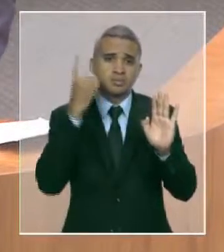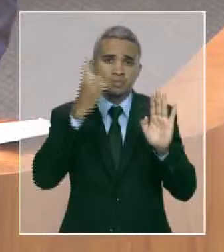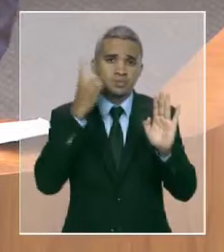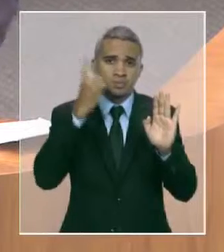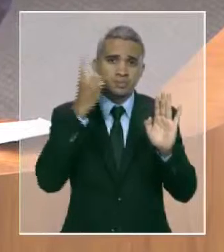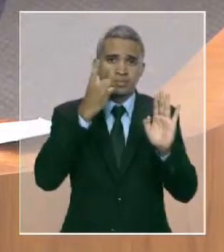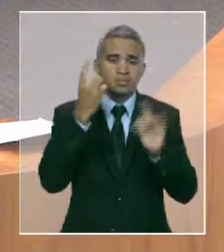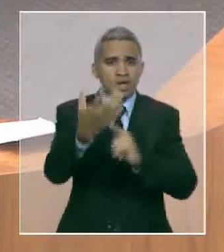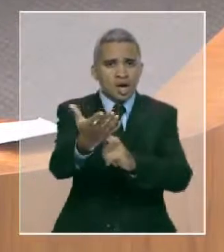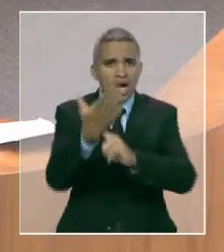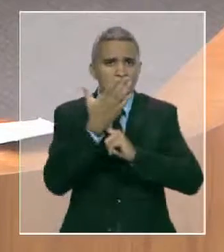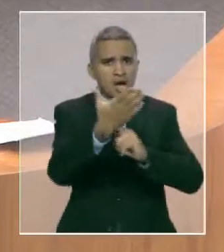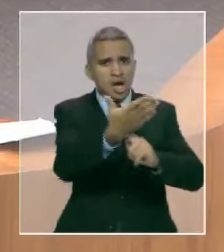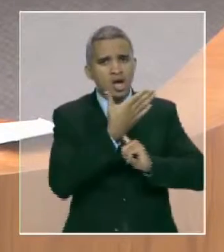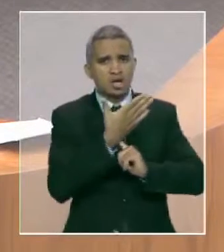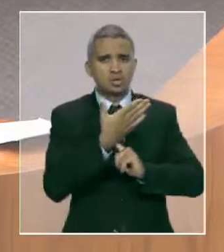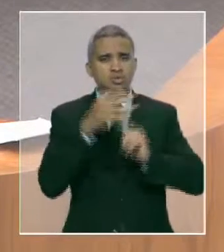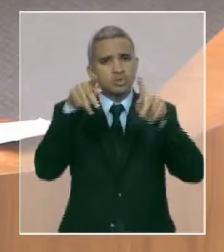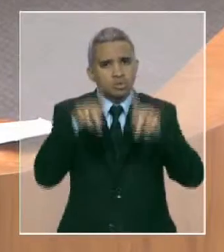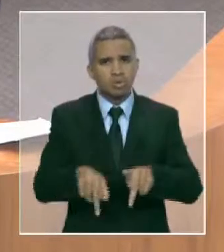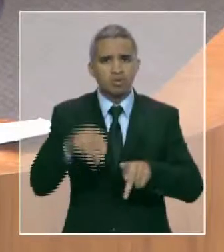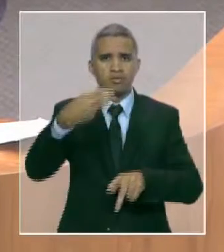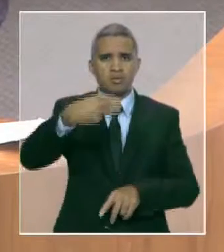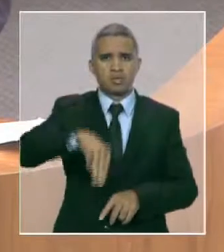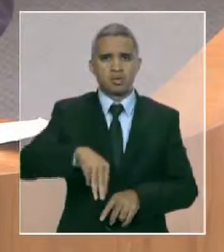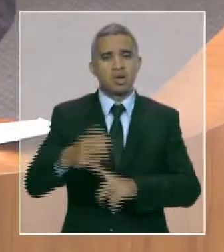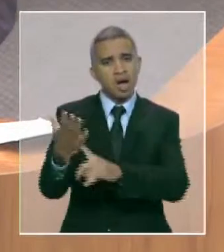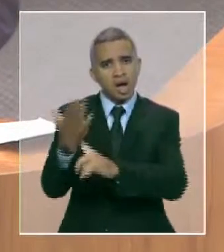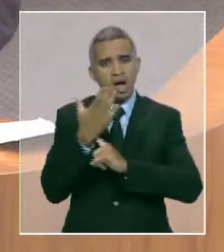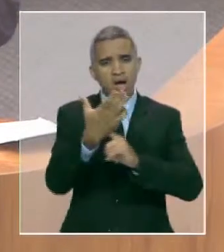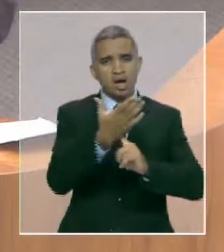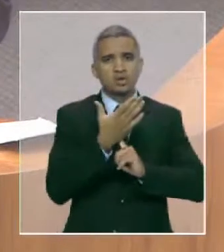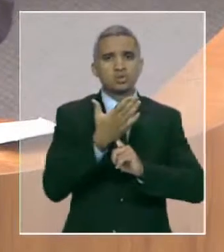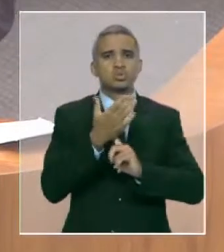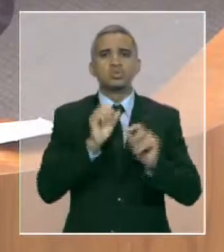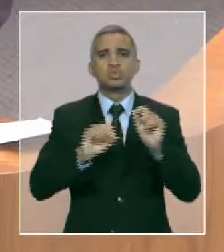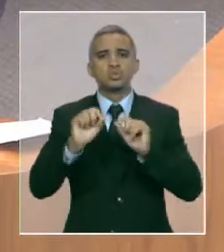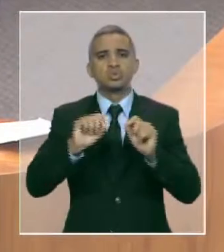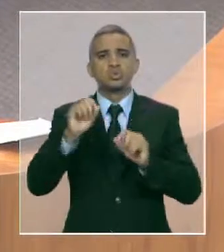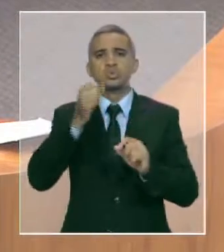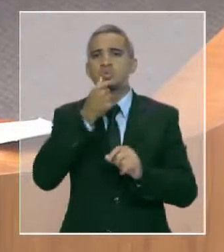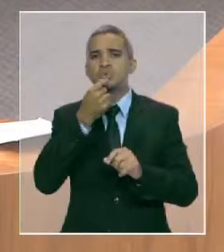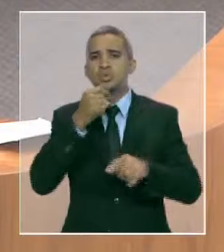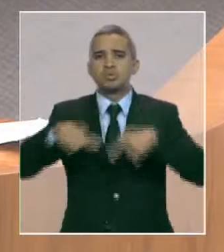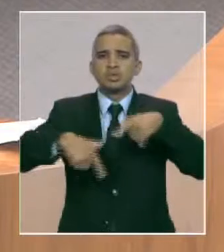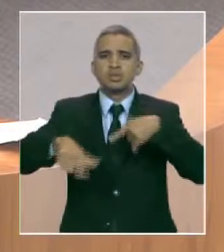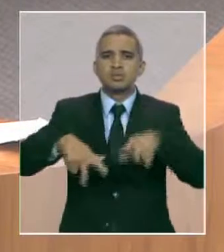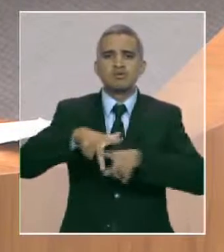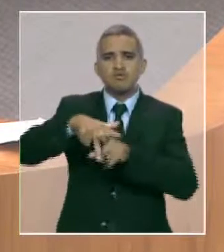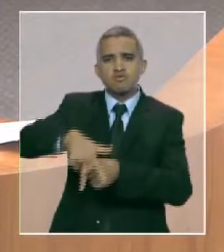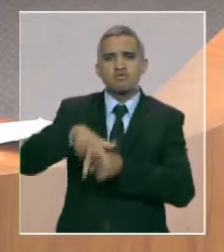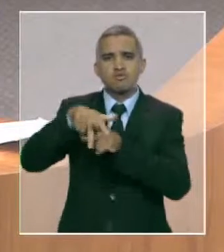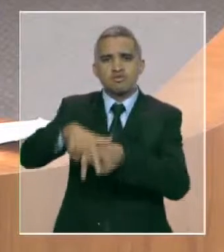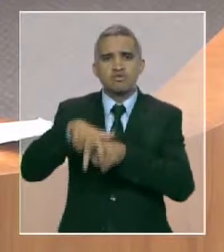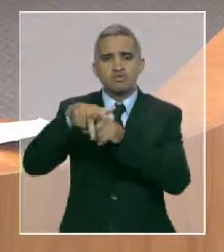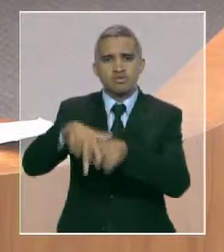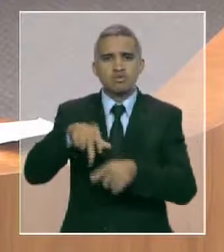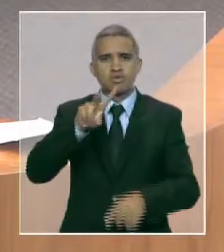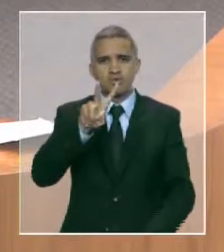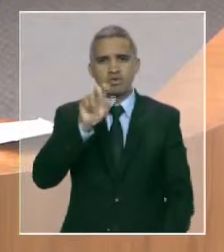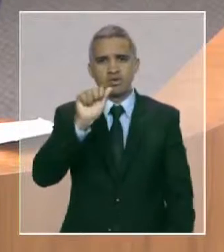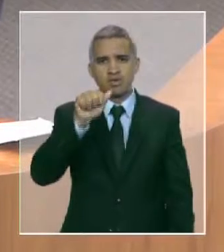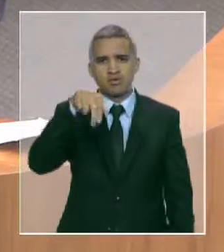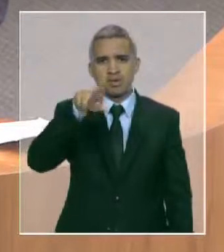nos ajude, ajude ao povo do Maranhão, ajude a esses vaqueiros que querem tão representar o Maranhão também em